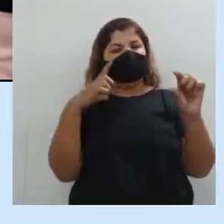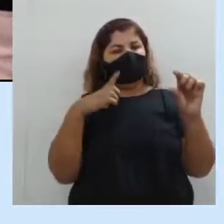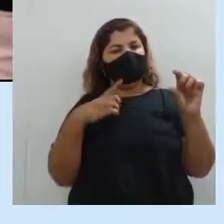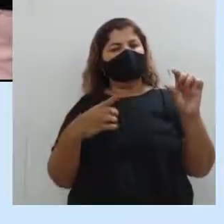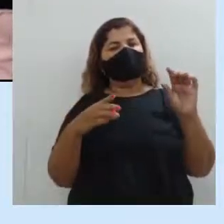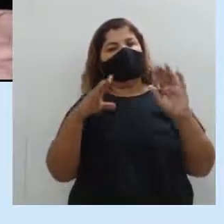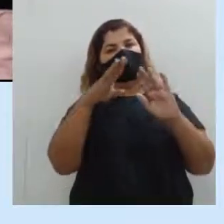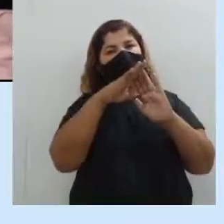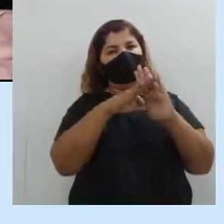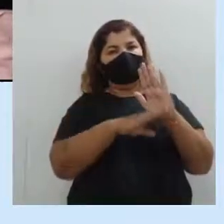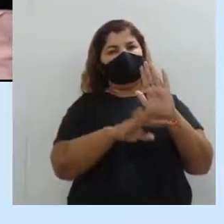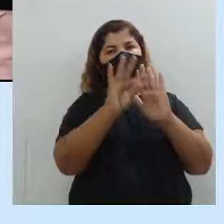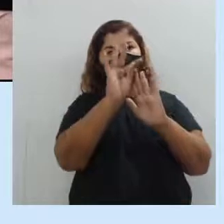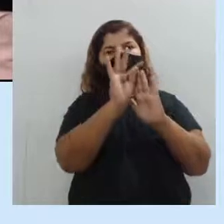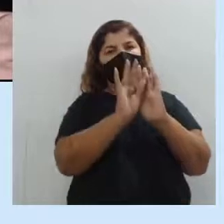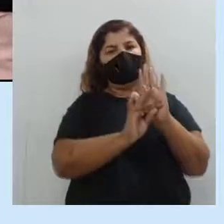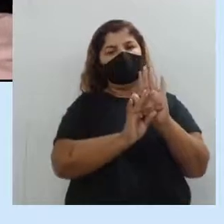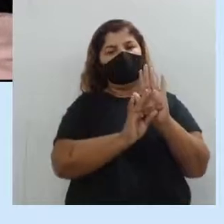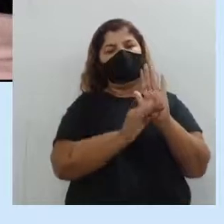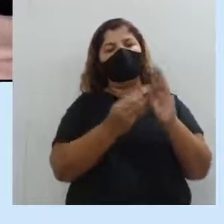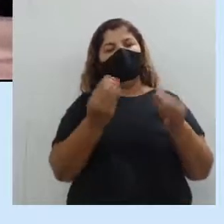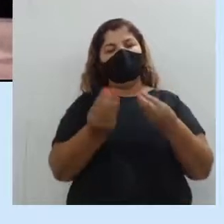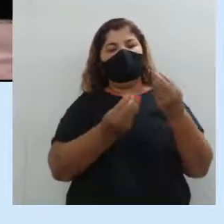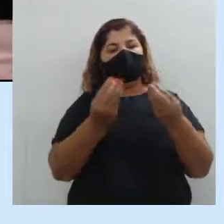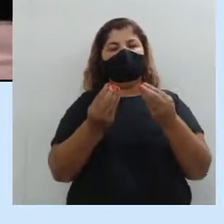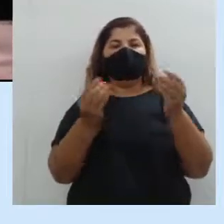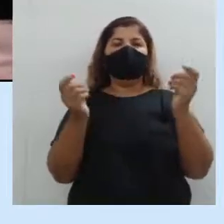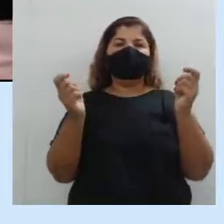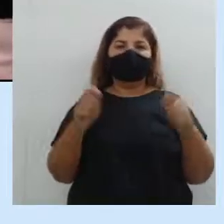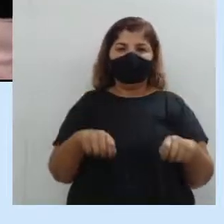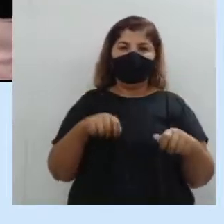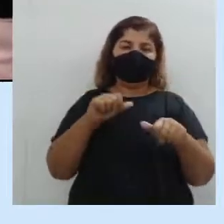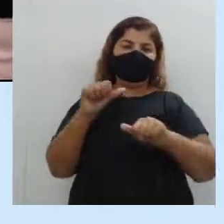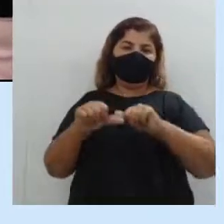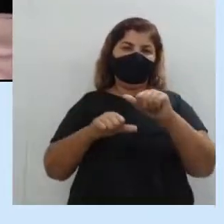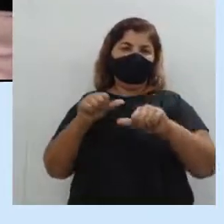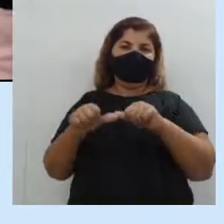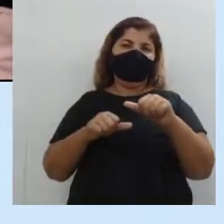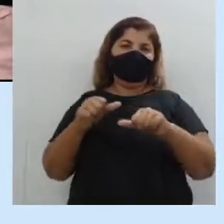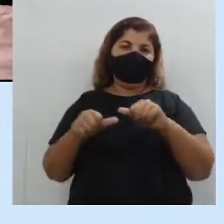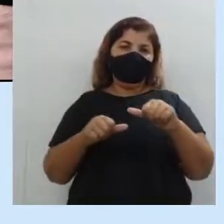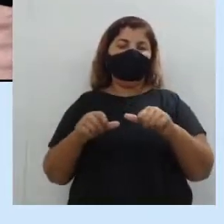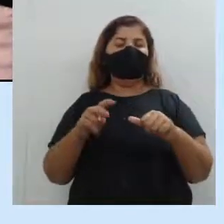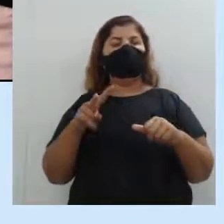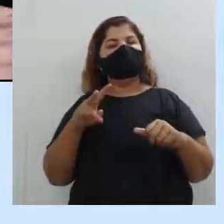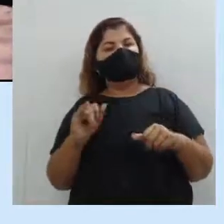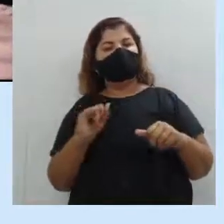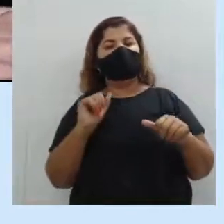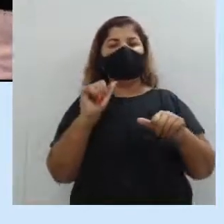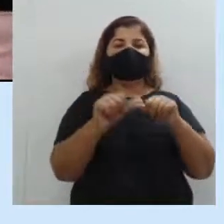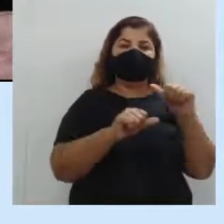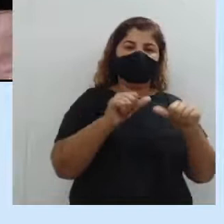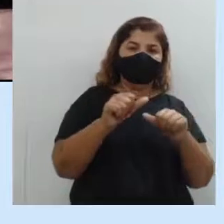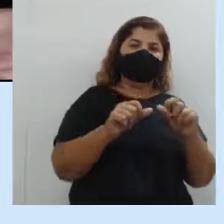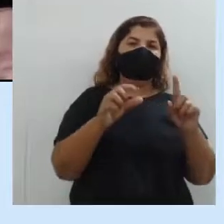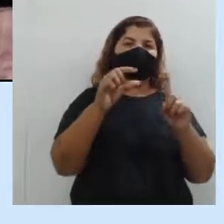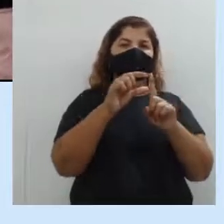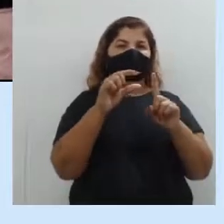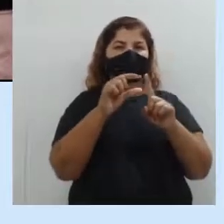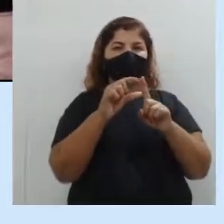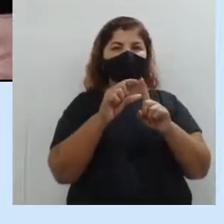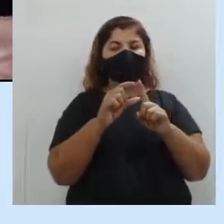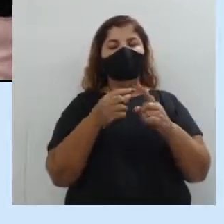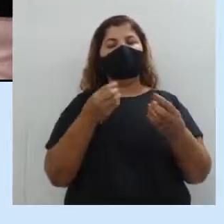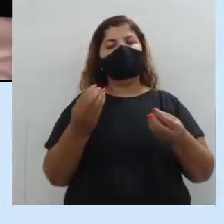enquanto modificador, enquanto circunstancializador, né? Ele vai modificar uma palavra e esse processo